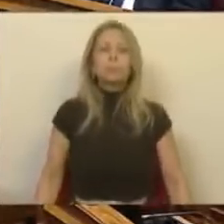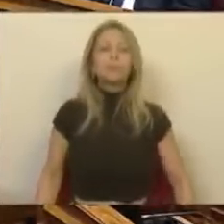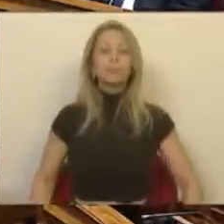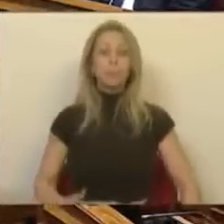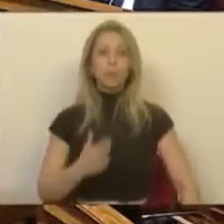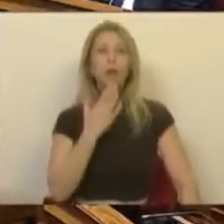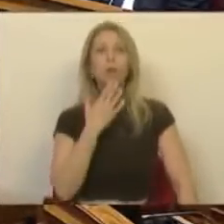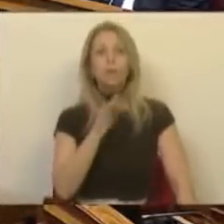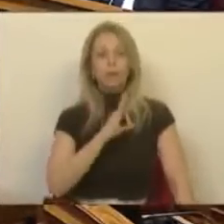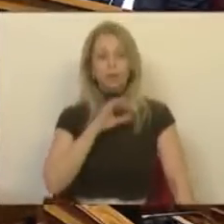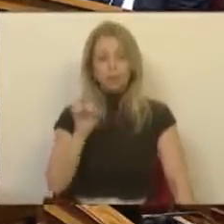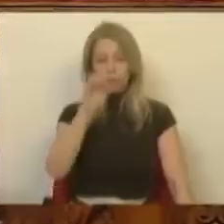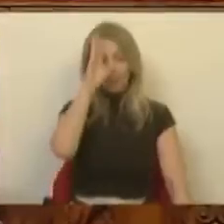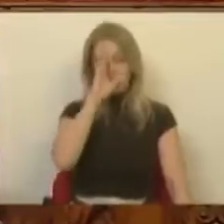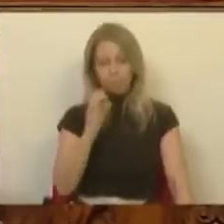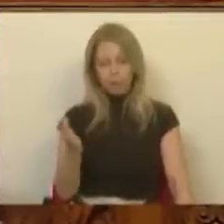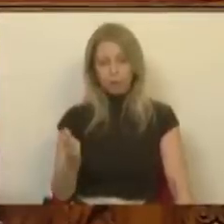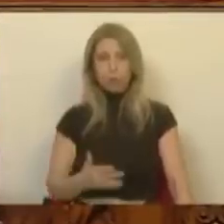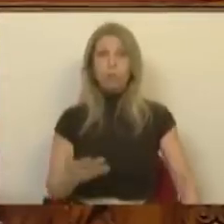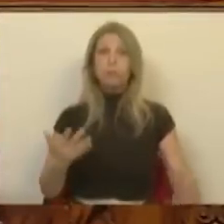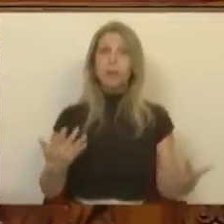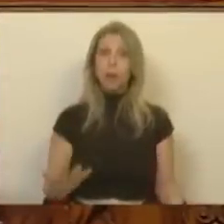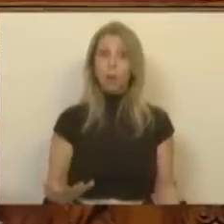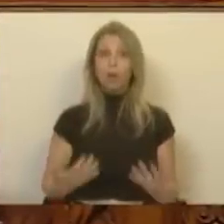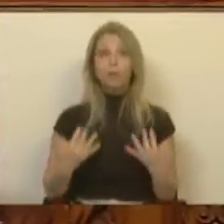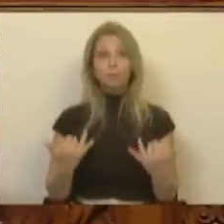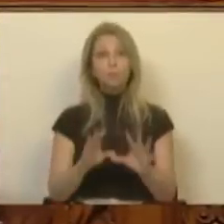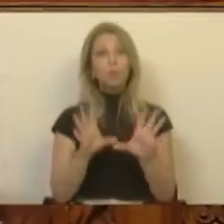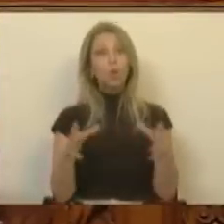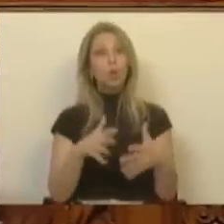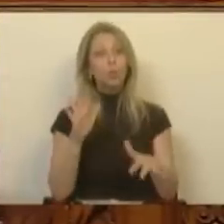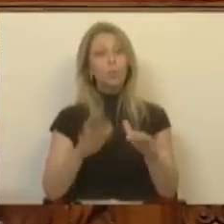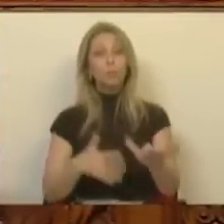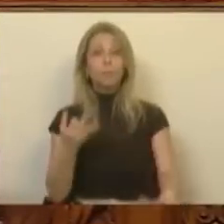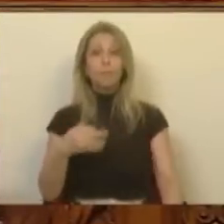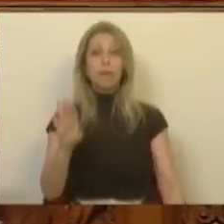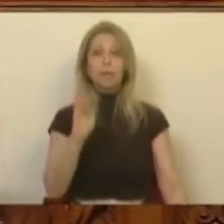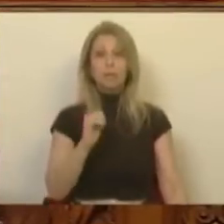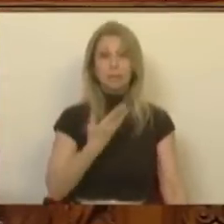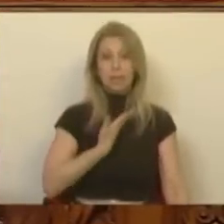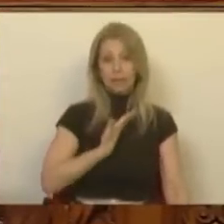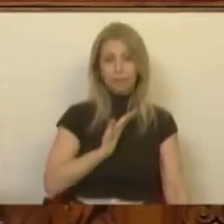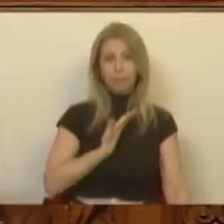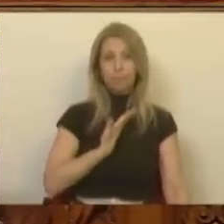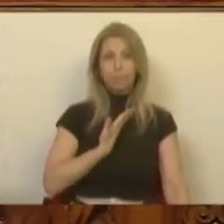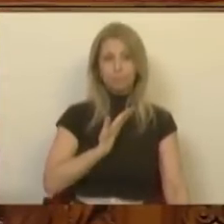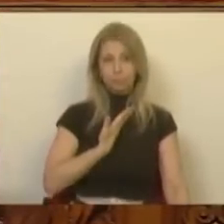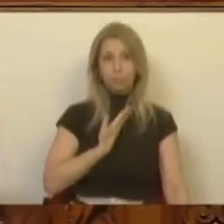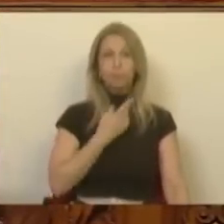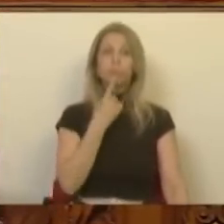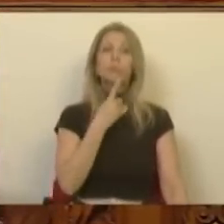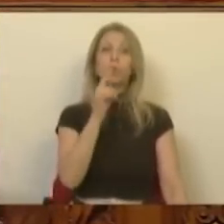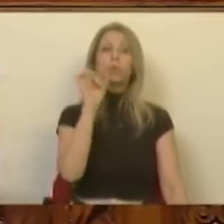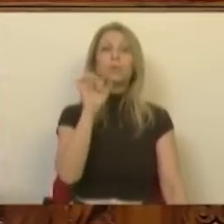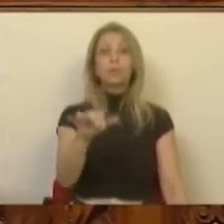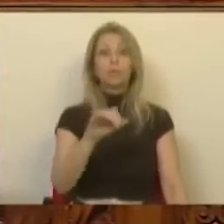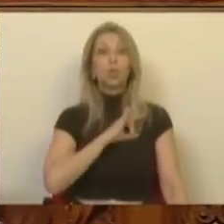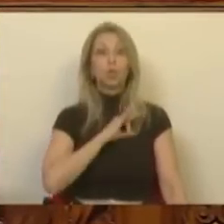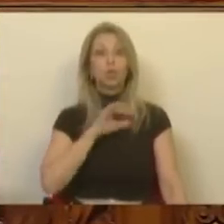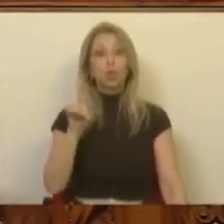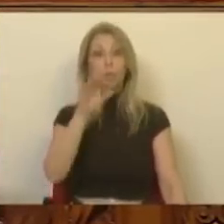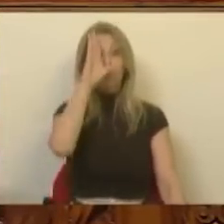obrigado senhor obrigado Ministro é agora há dias do grupo parlamentar do PSD dirigir as pessoas perguntas ao Senhor